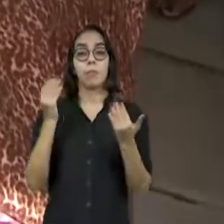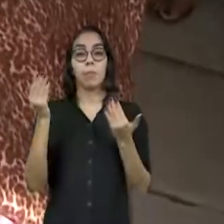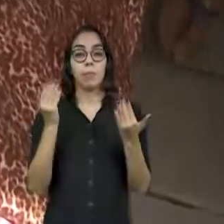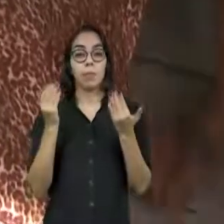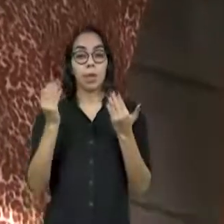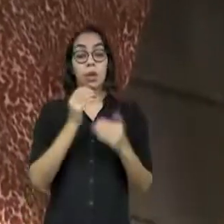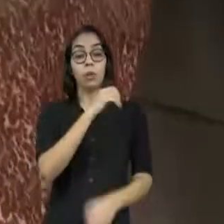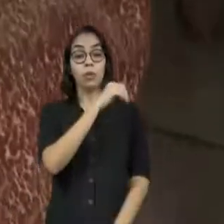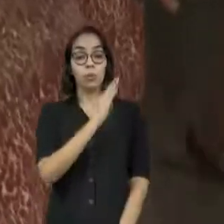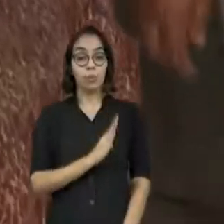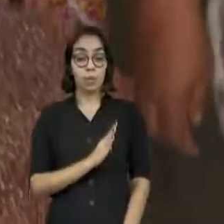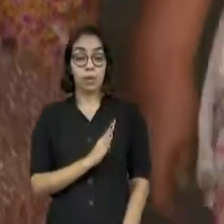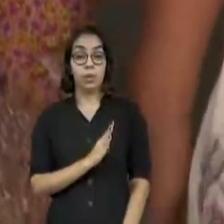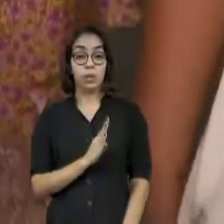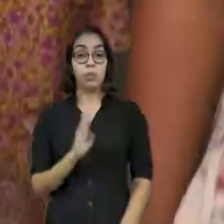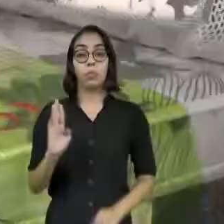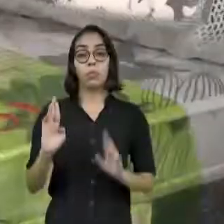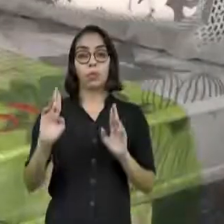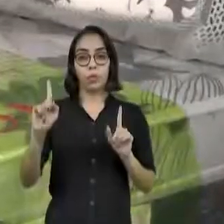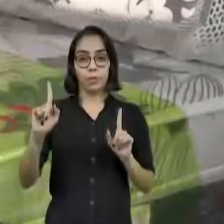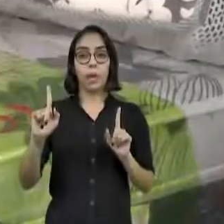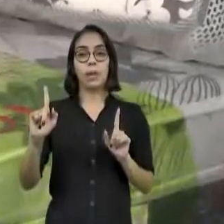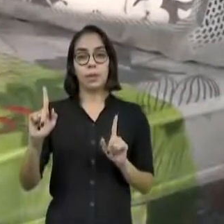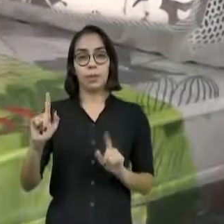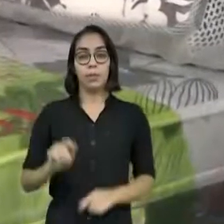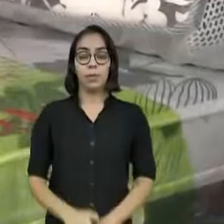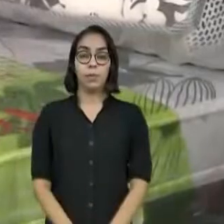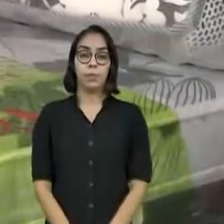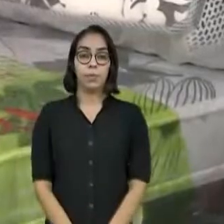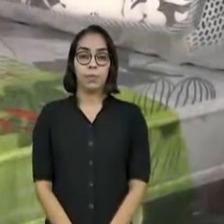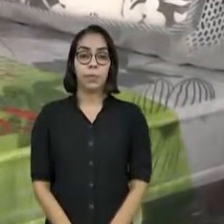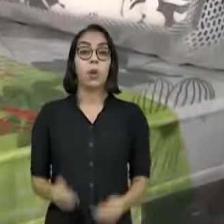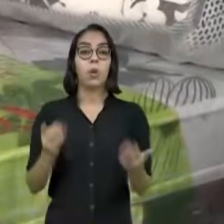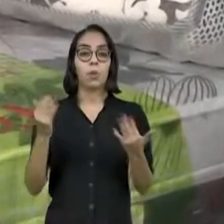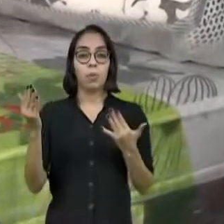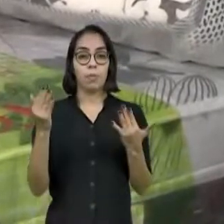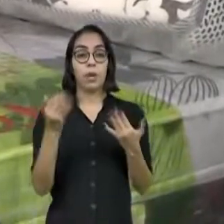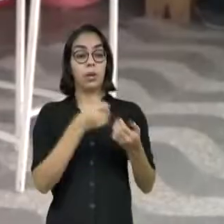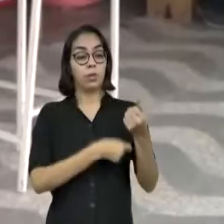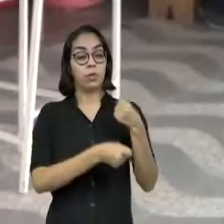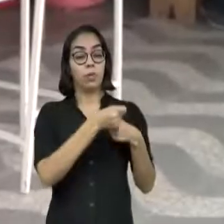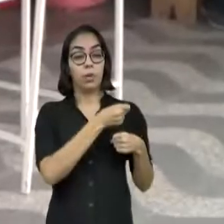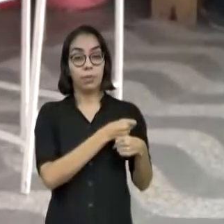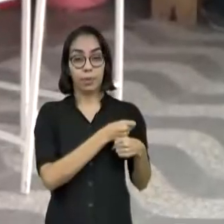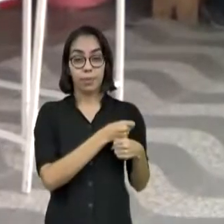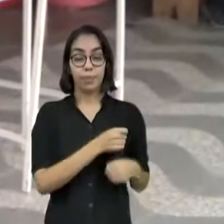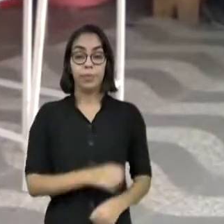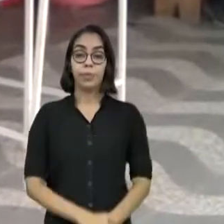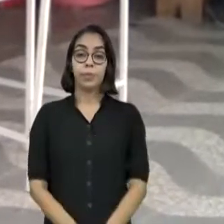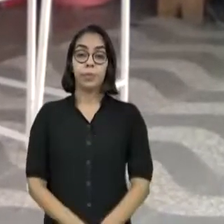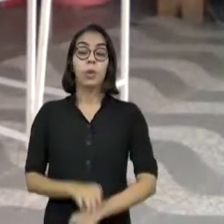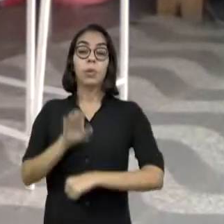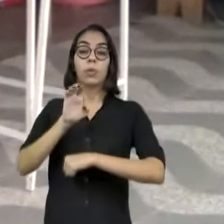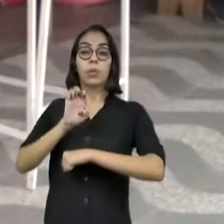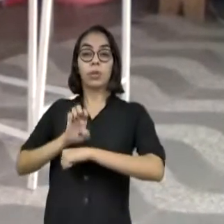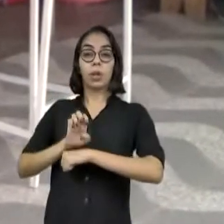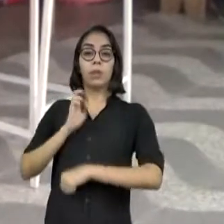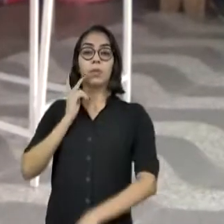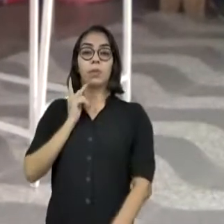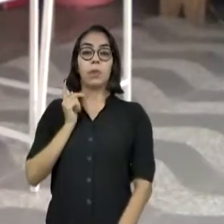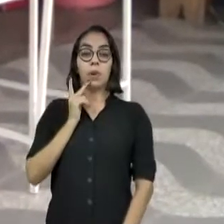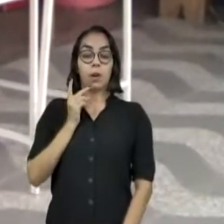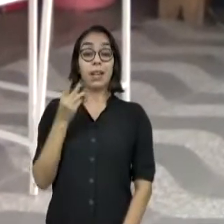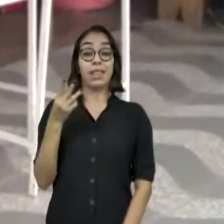1,1 ponto percentual para o mês, no comparativo com janeiro de 2021. O Ceará registrou o terceiro